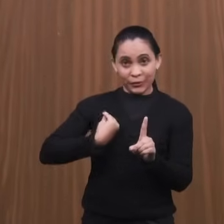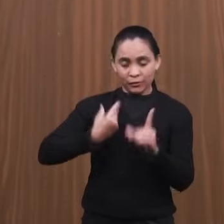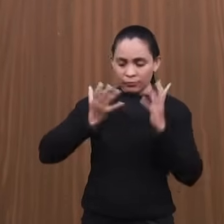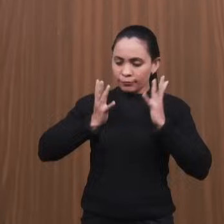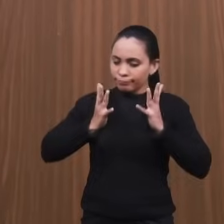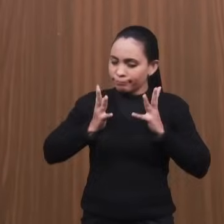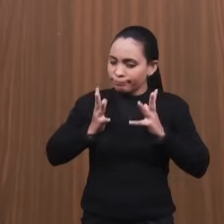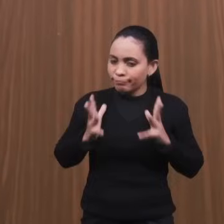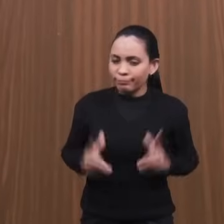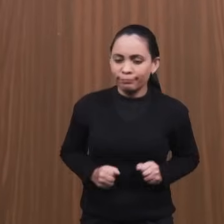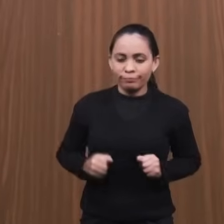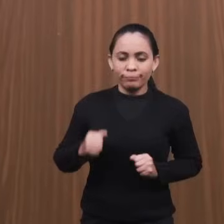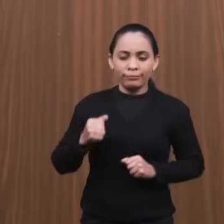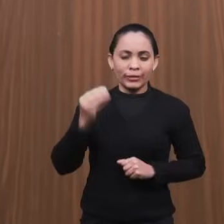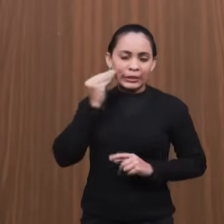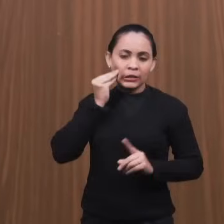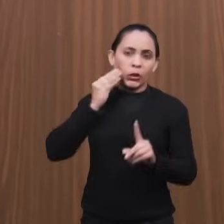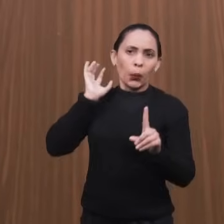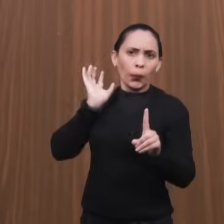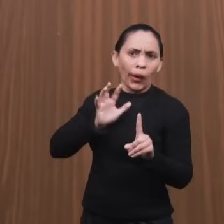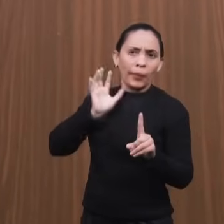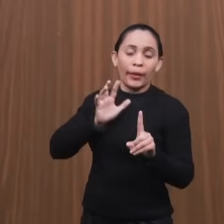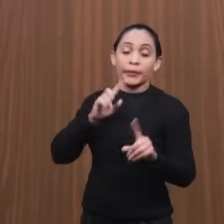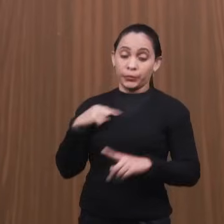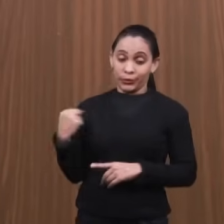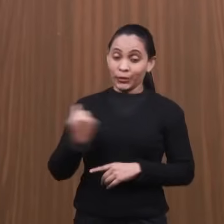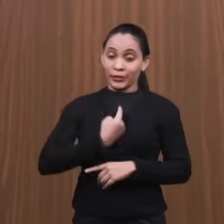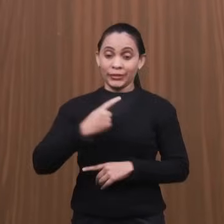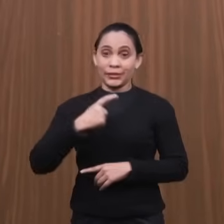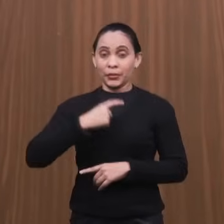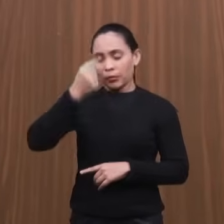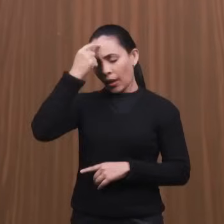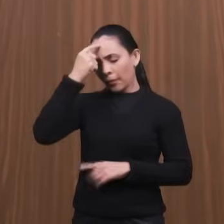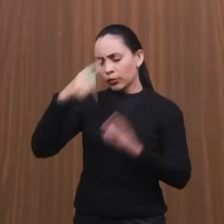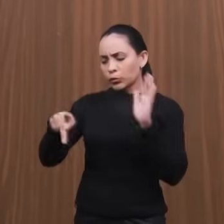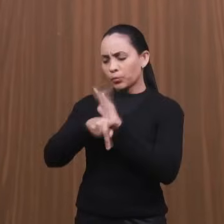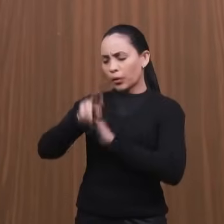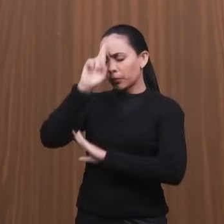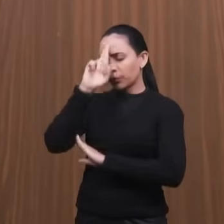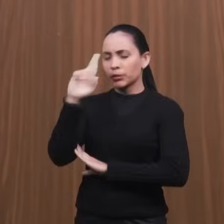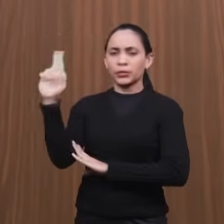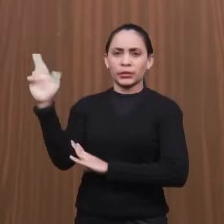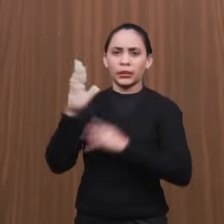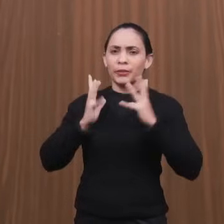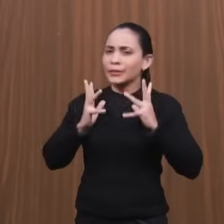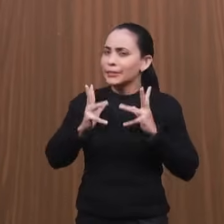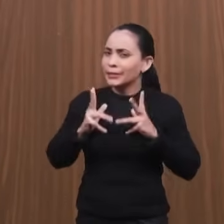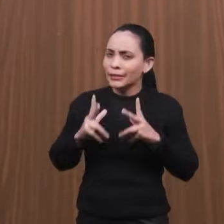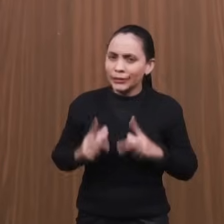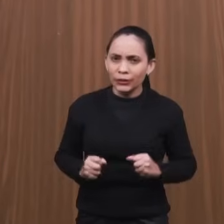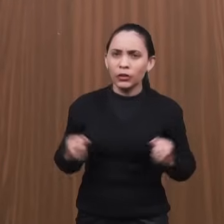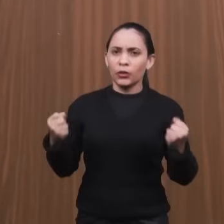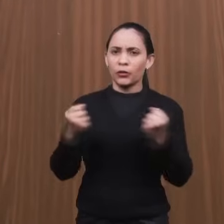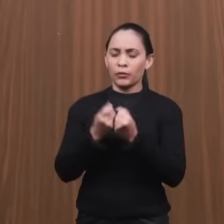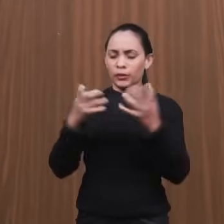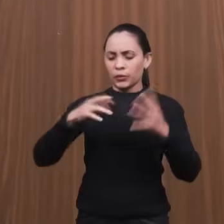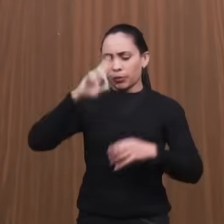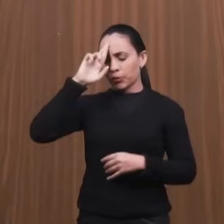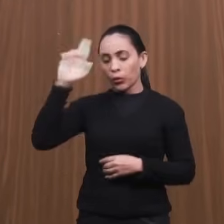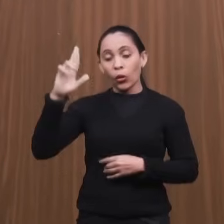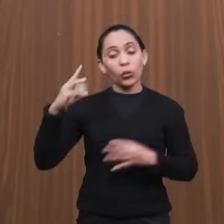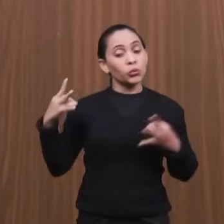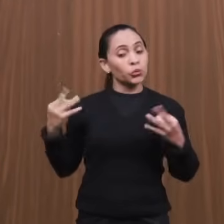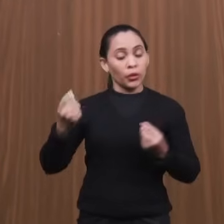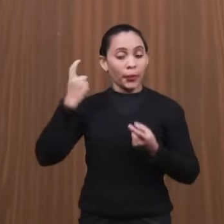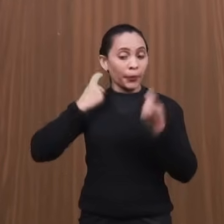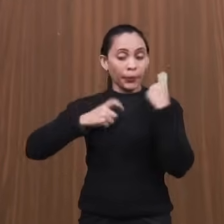dizer, nós temos a mente de Cristo, louvado seja o nome do nosso Deus. E toda a preocupação